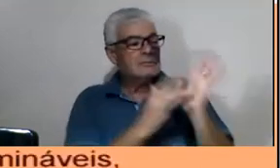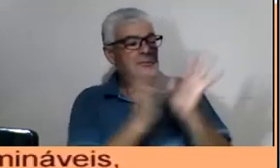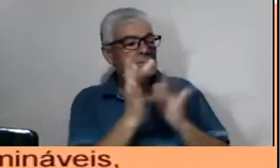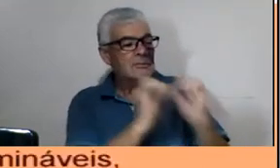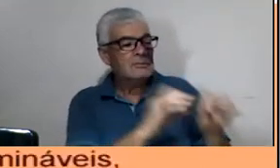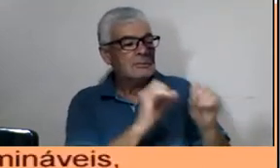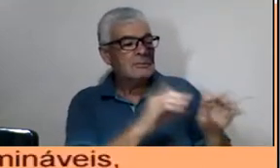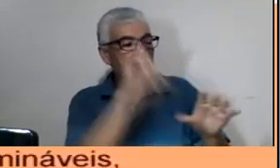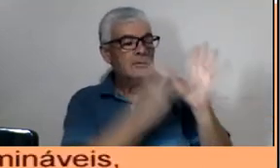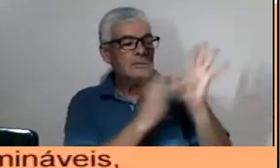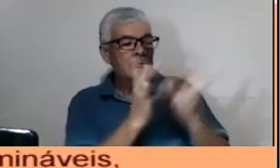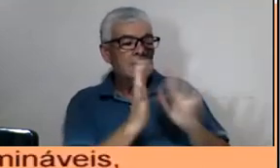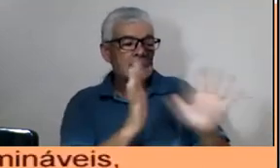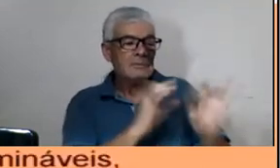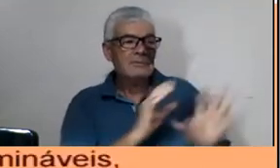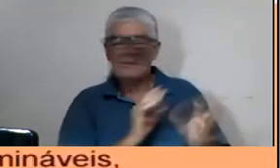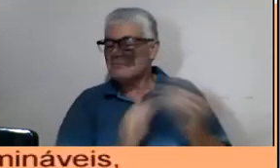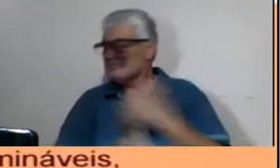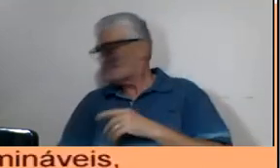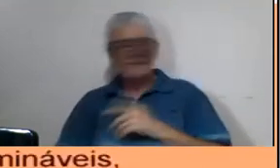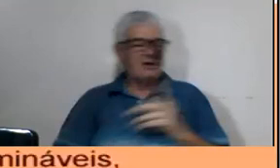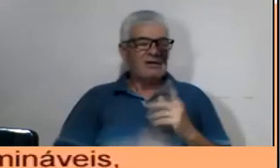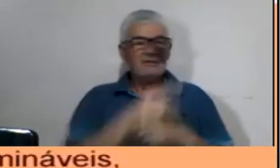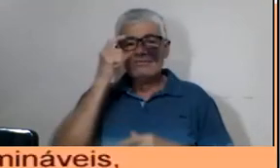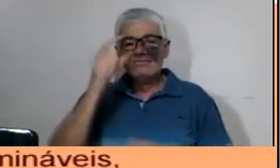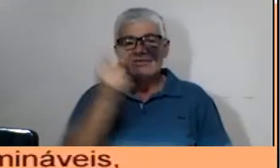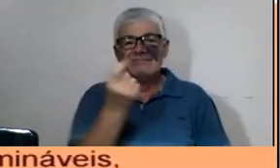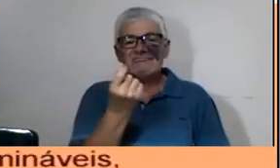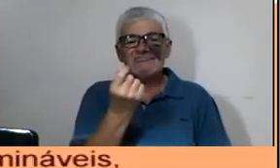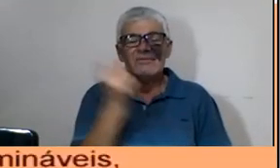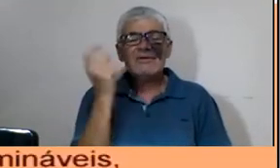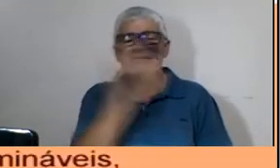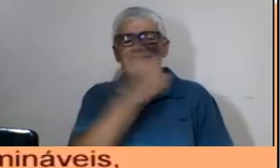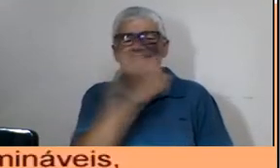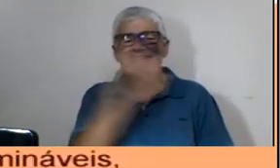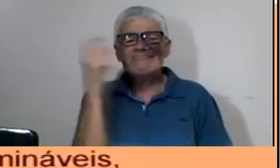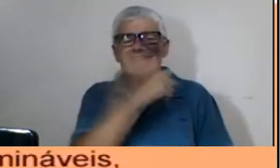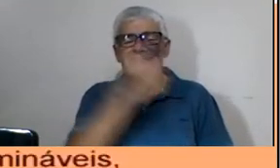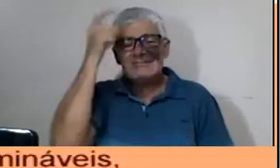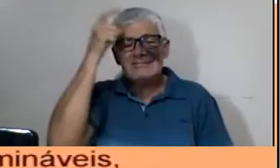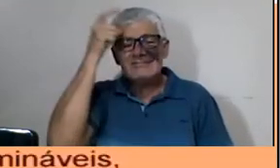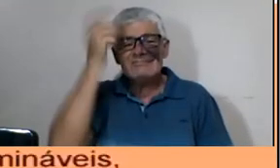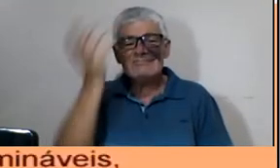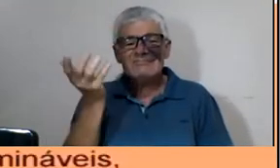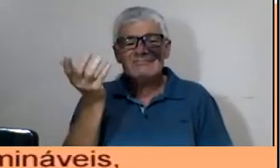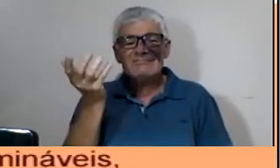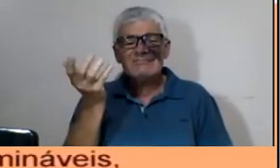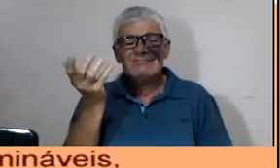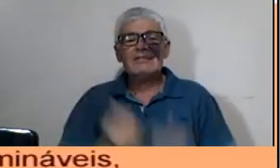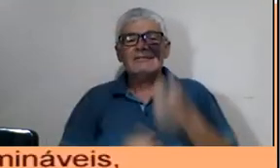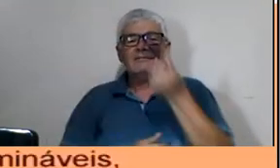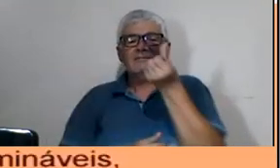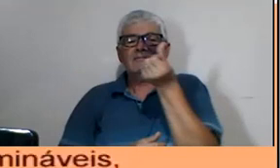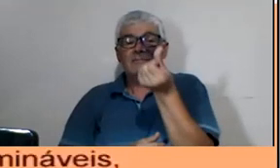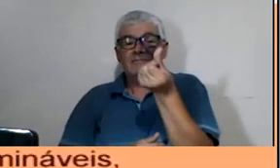E, com certeza, está em Ageu 1, versículo 2, essa aceitação, essa crença que